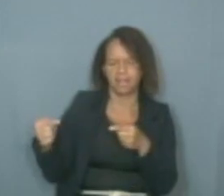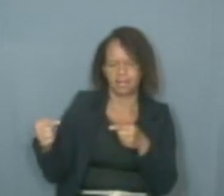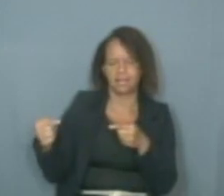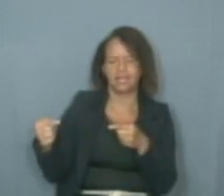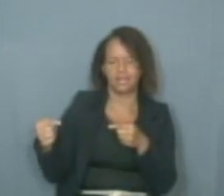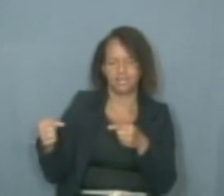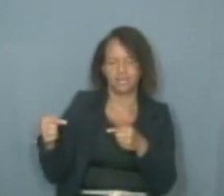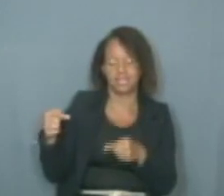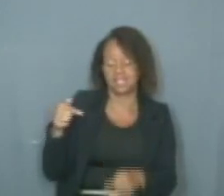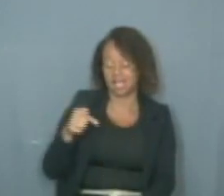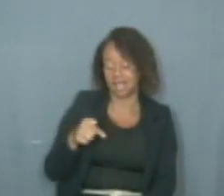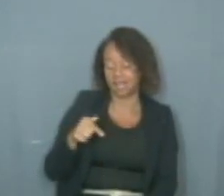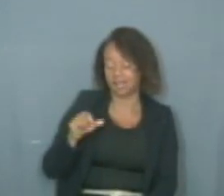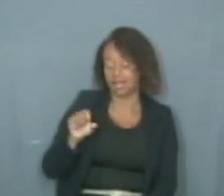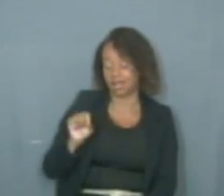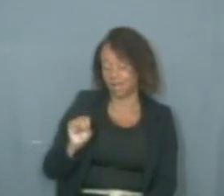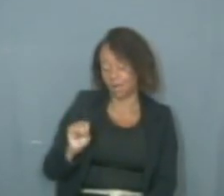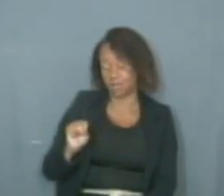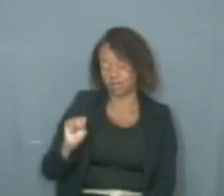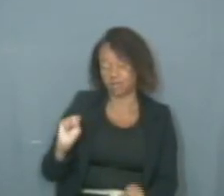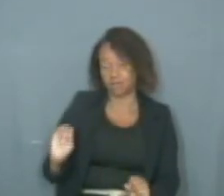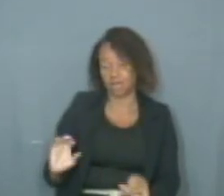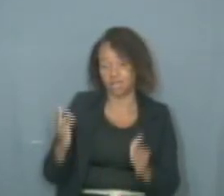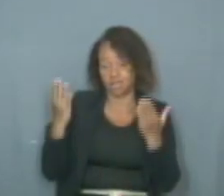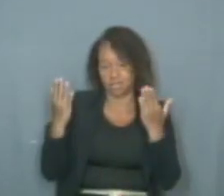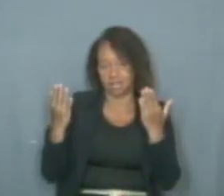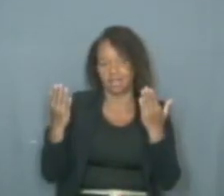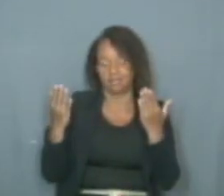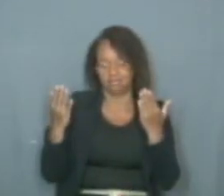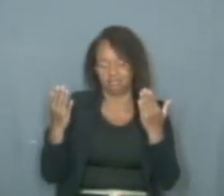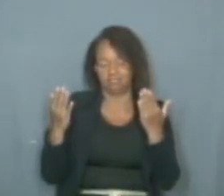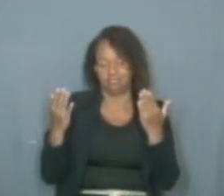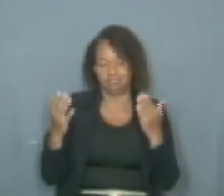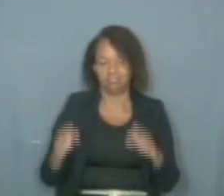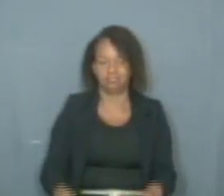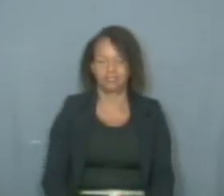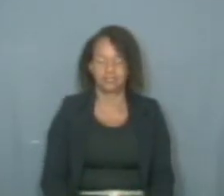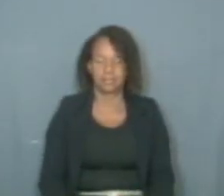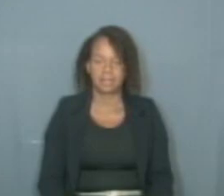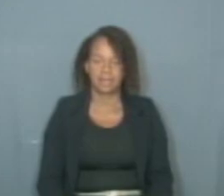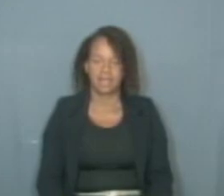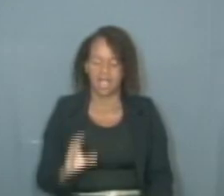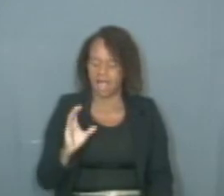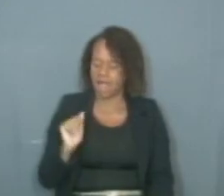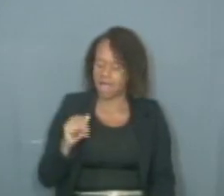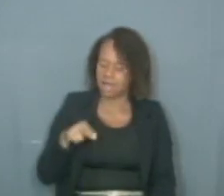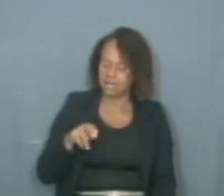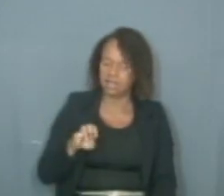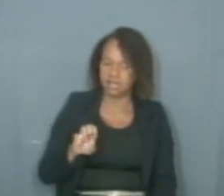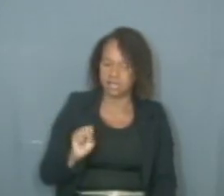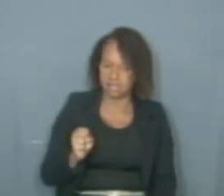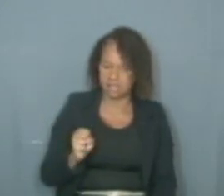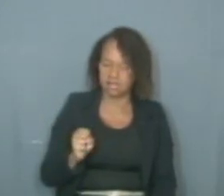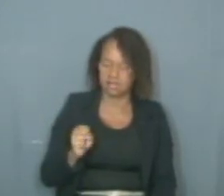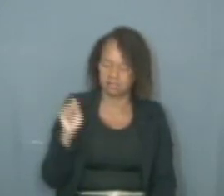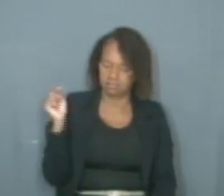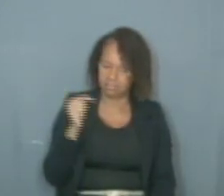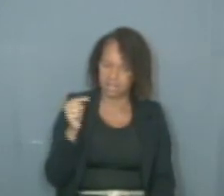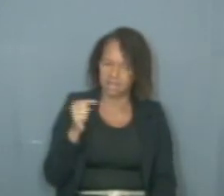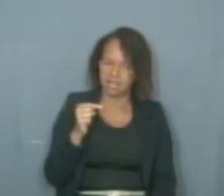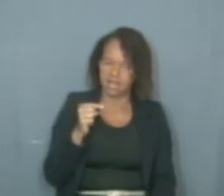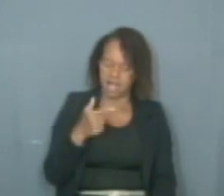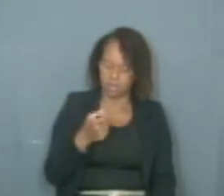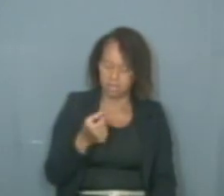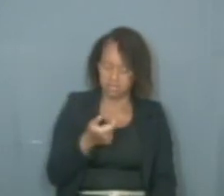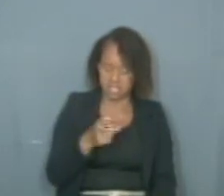do 78 Festival de Cannes. Senhoras e senhores, Cannes este ano, inclusive, vai ter